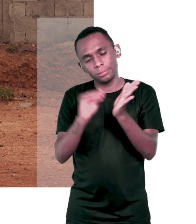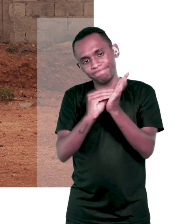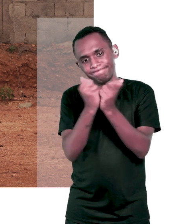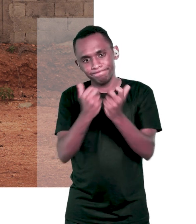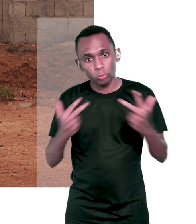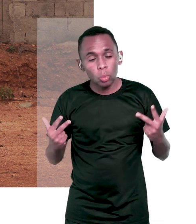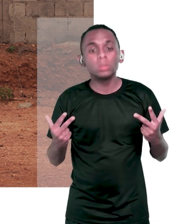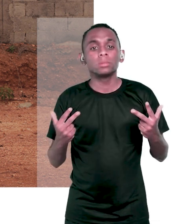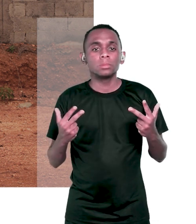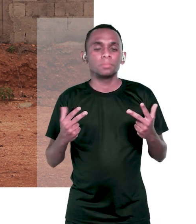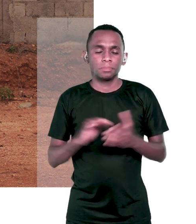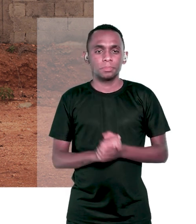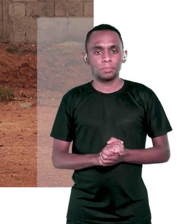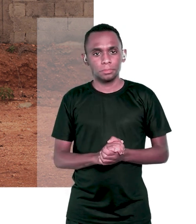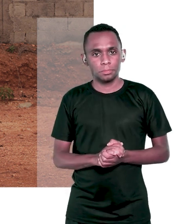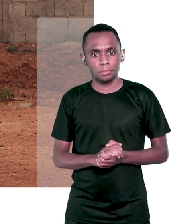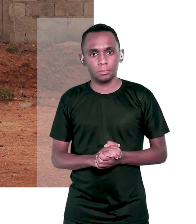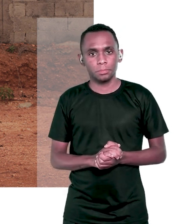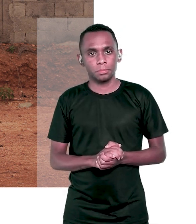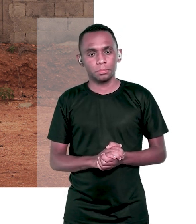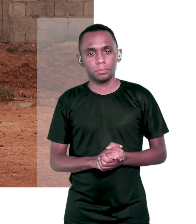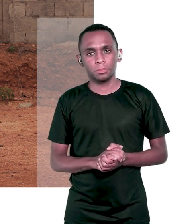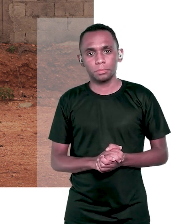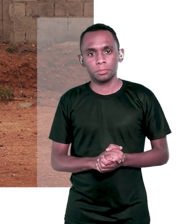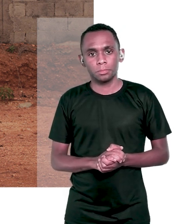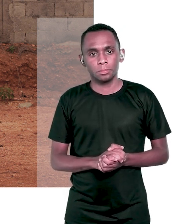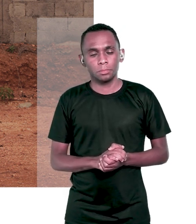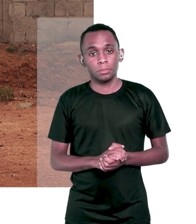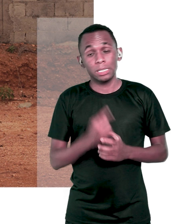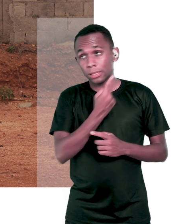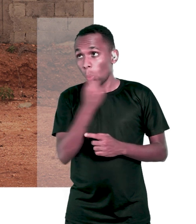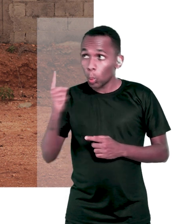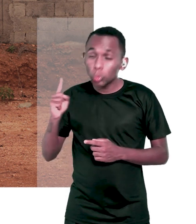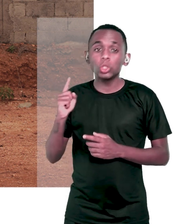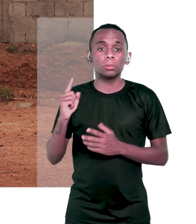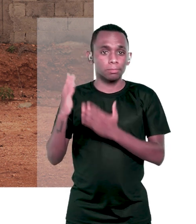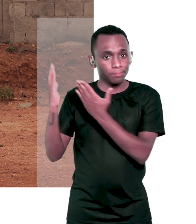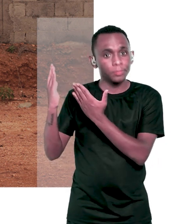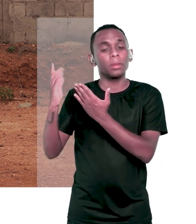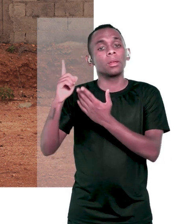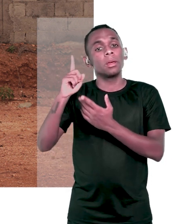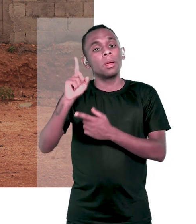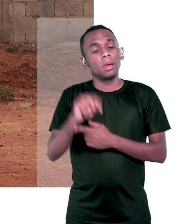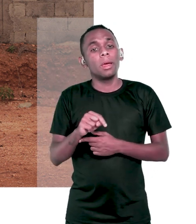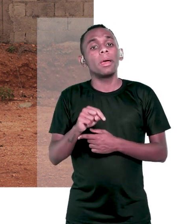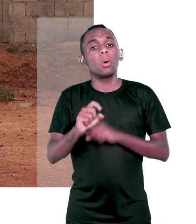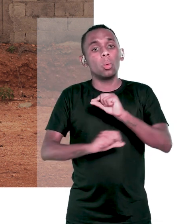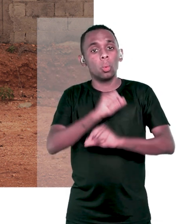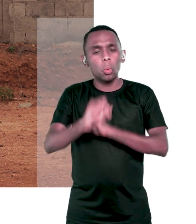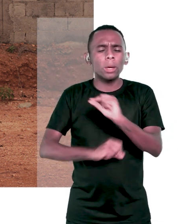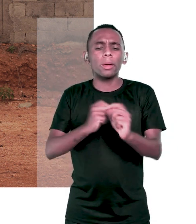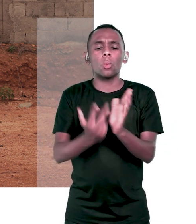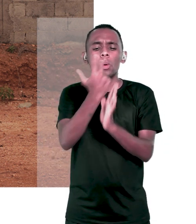fotógrafo se vira para nós e ele está de frente a uma casa que é uma espécie de gaiola